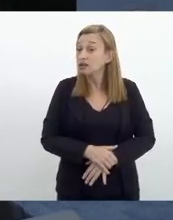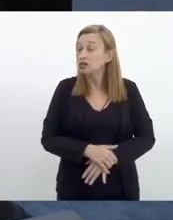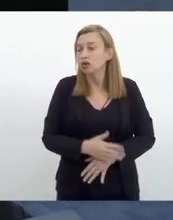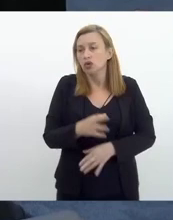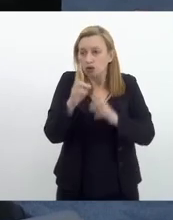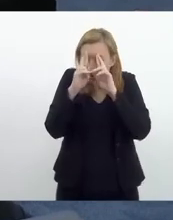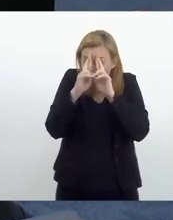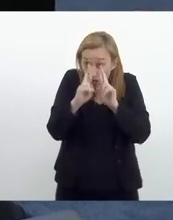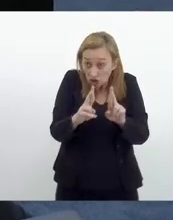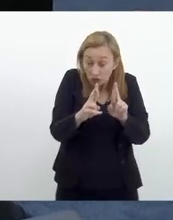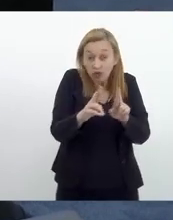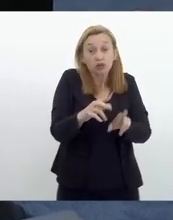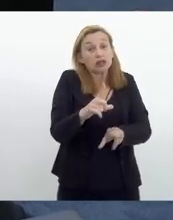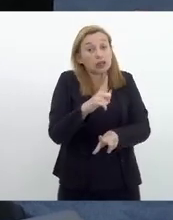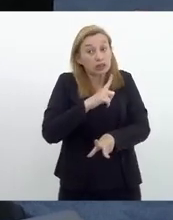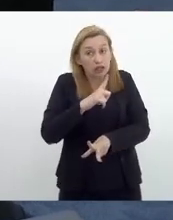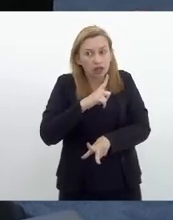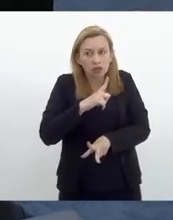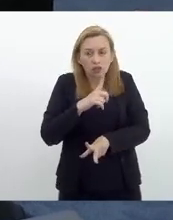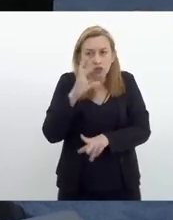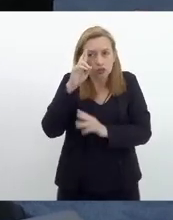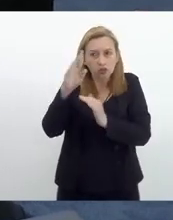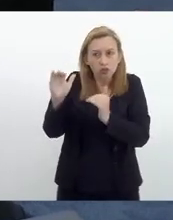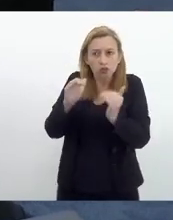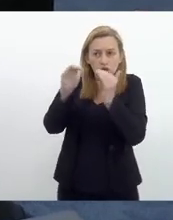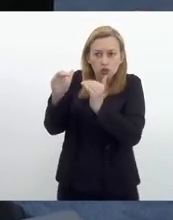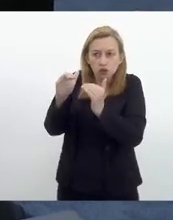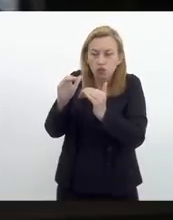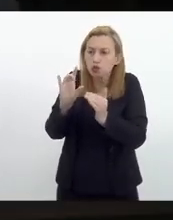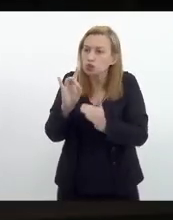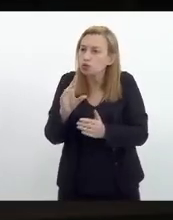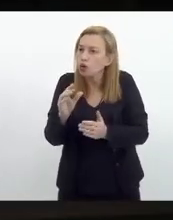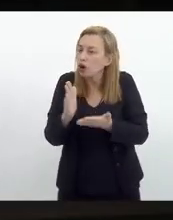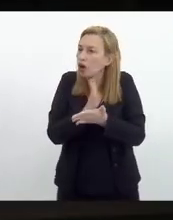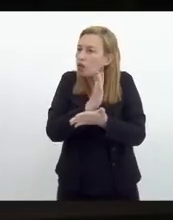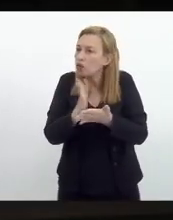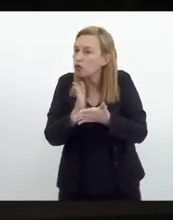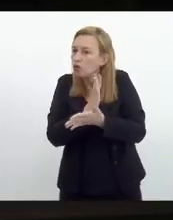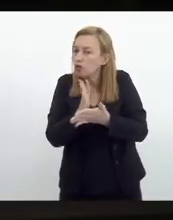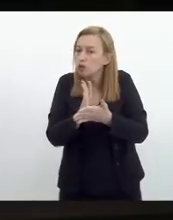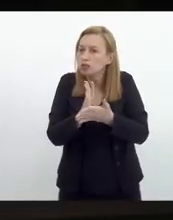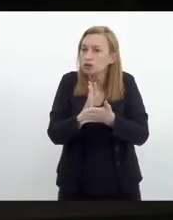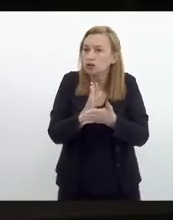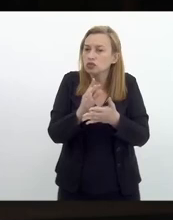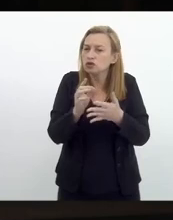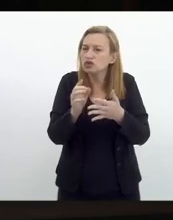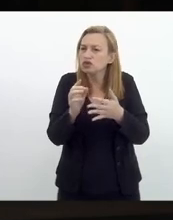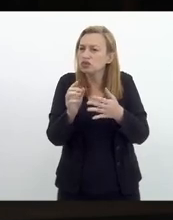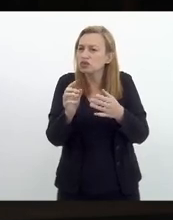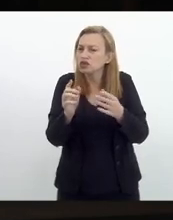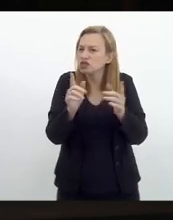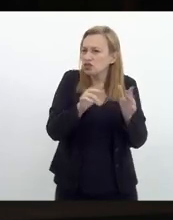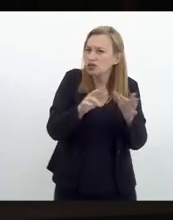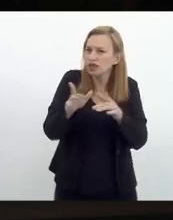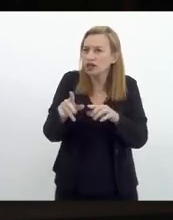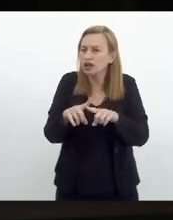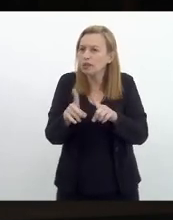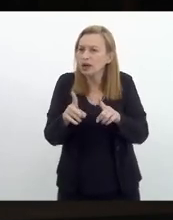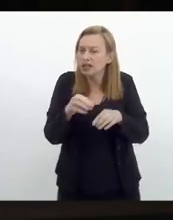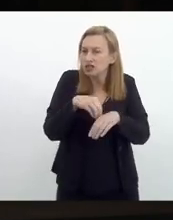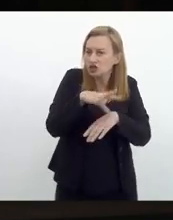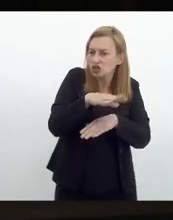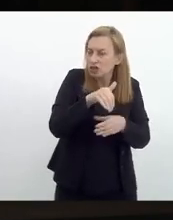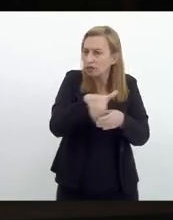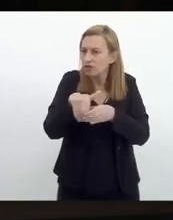todo o respeito que eu tenho e vossa excelência e eu temos apenas alguns pontos divergentes mas eu quero vossa excelência põe um destaque desse para votar e